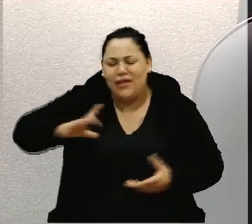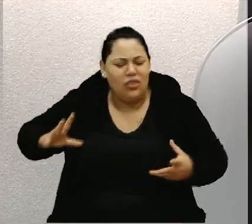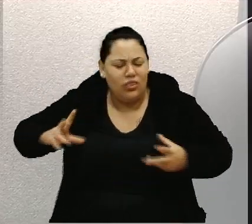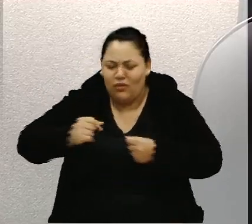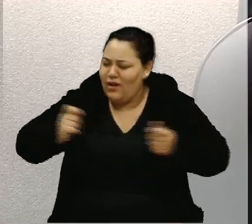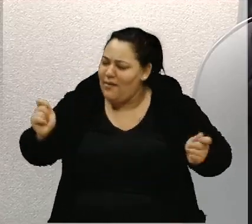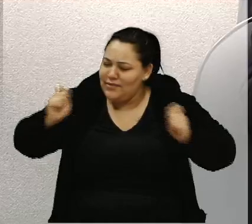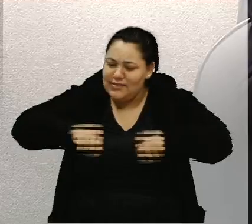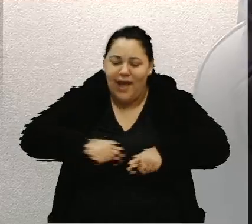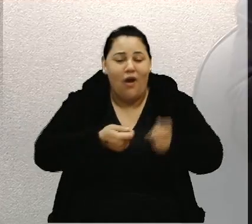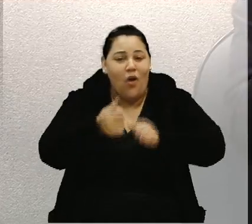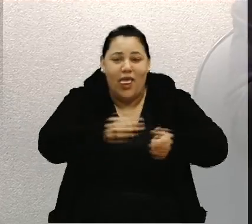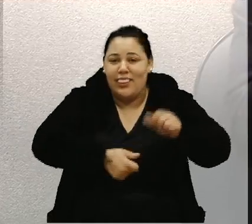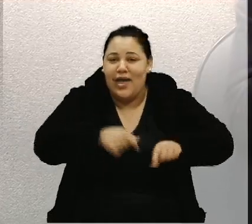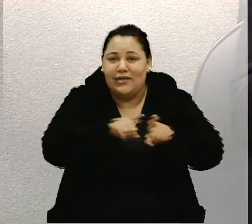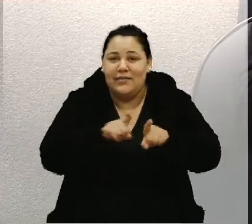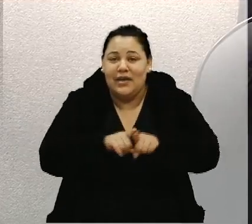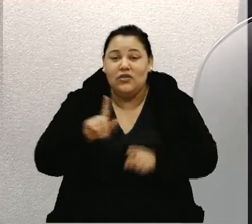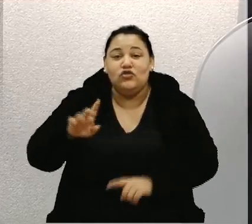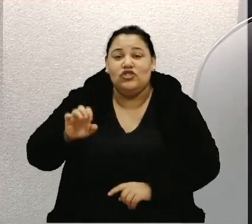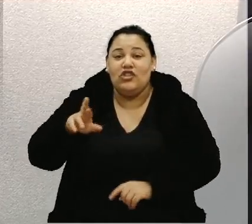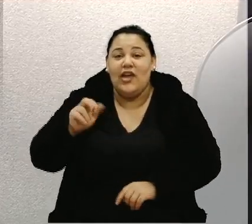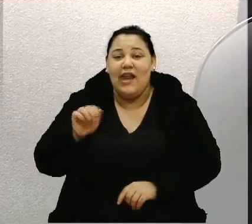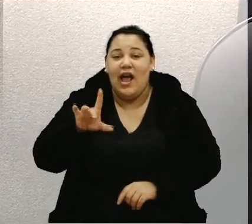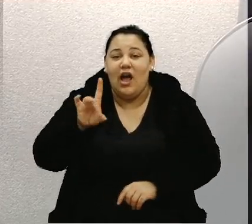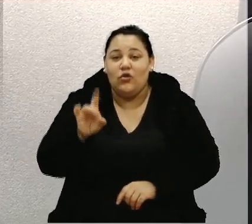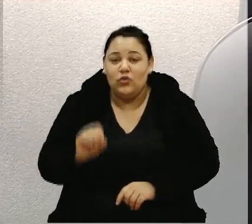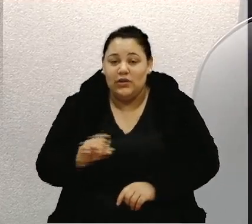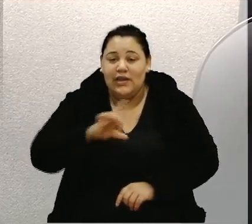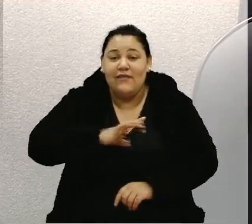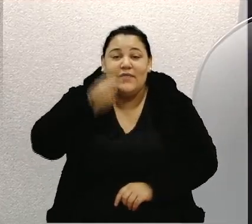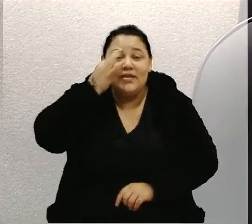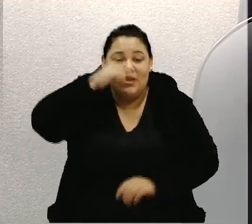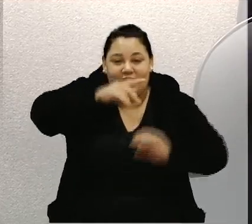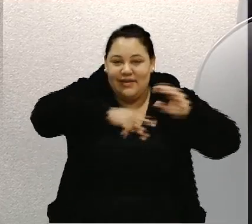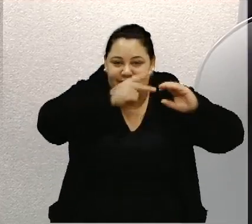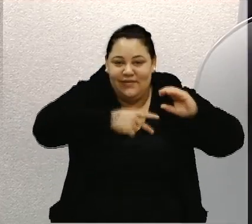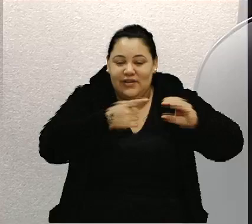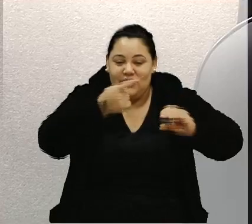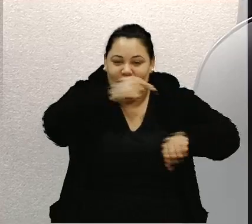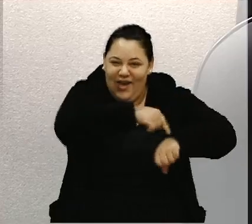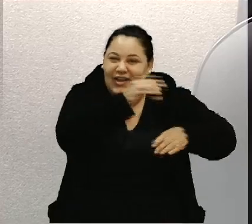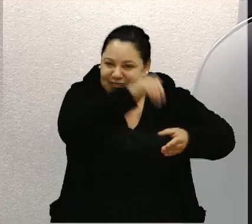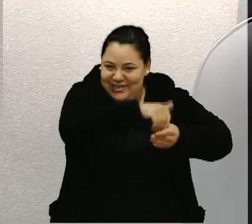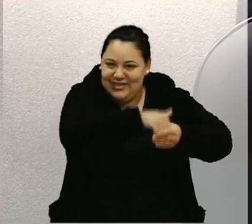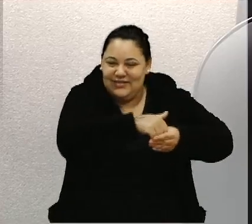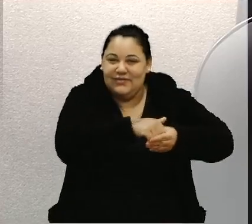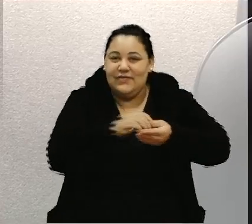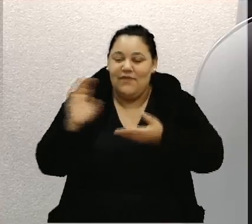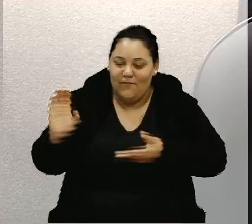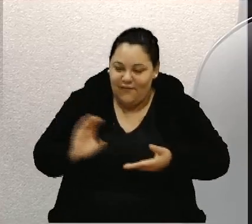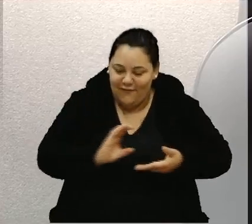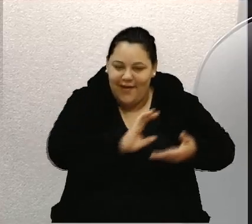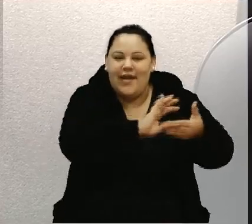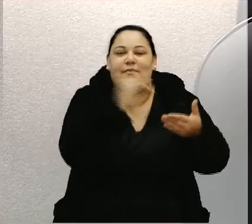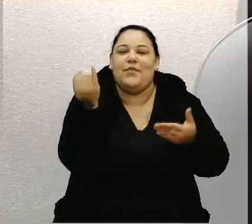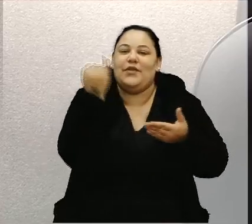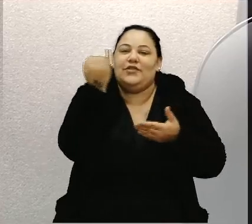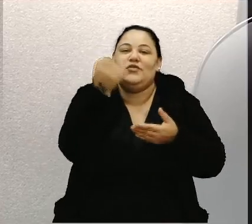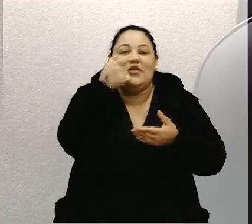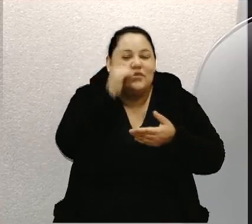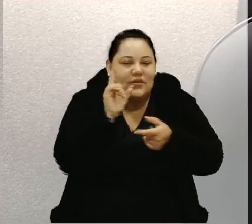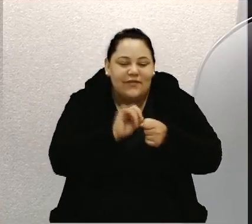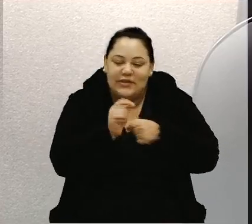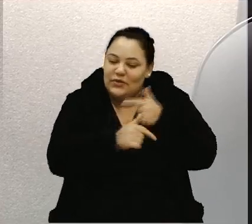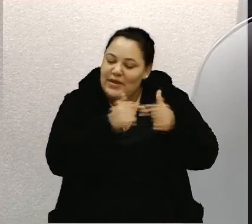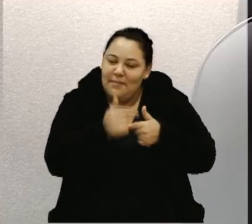toda a qualidade. O Geraldo esteve aqui também na Câmara de Vereadores quando votamos, né, repasses importantes para fazer esse